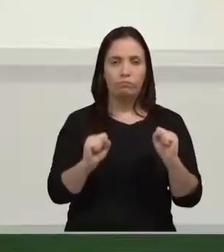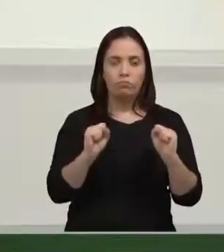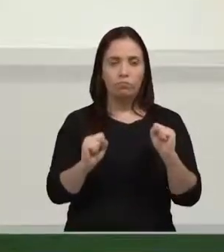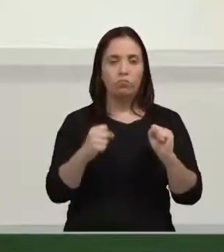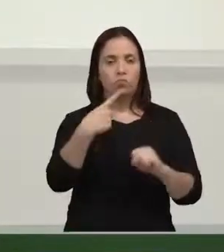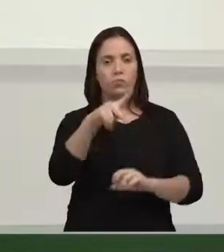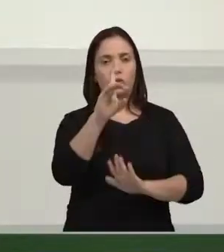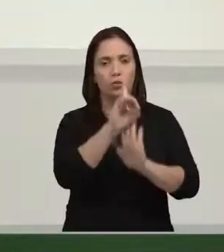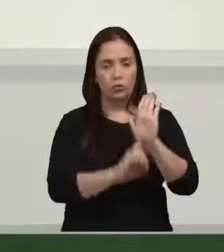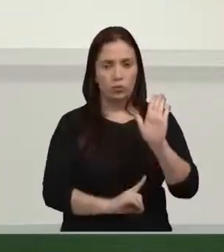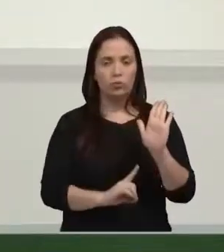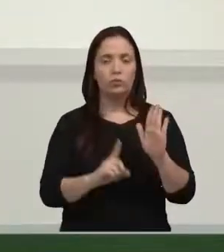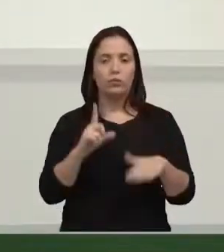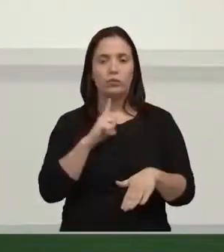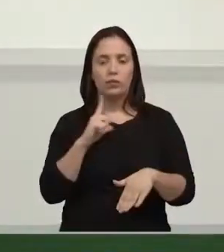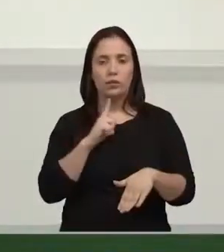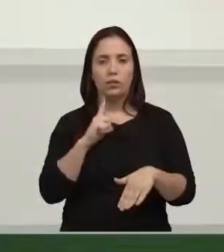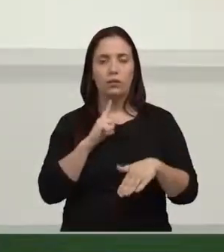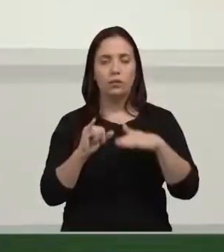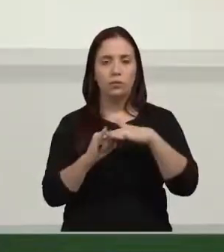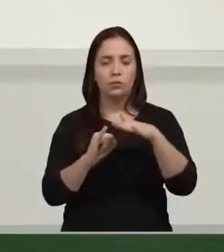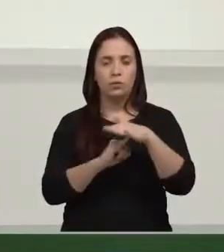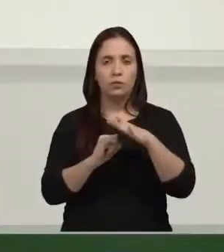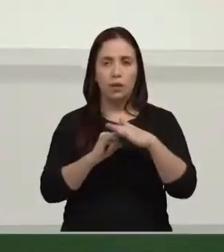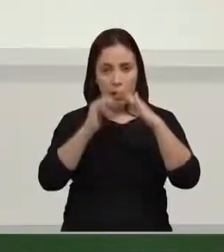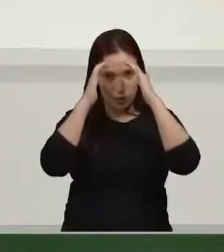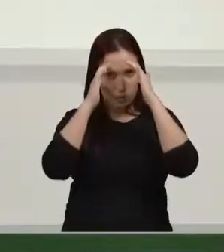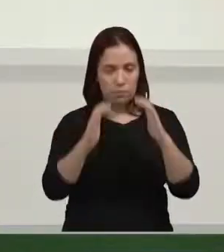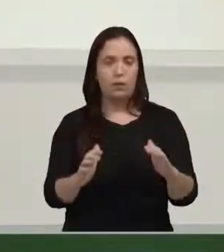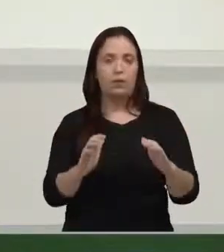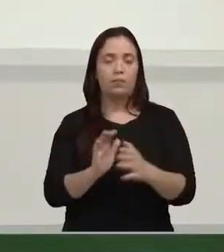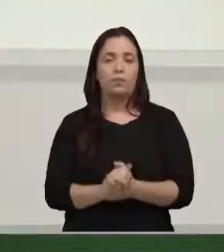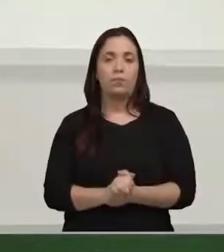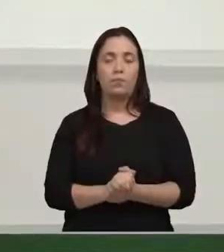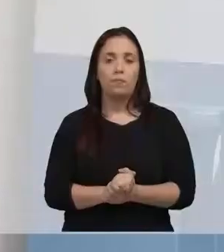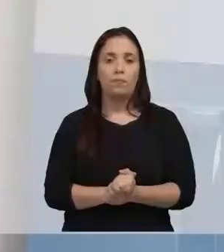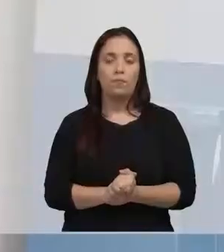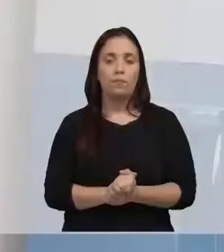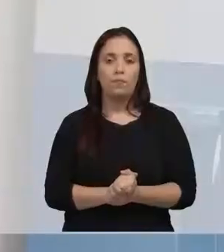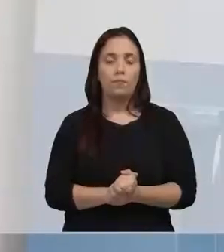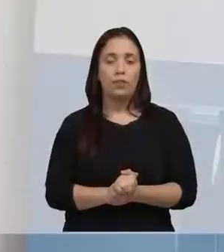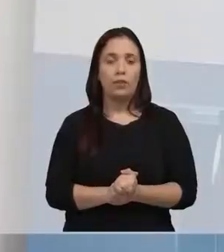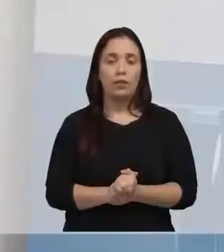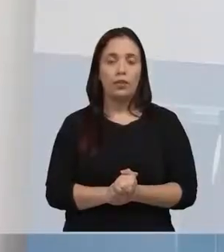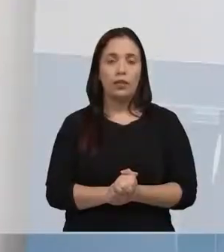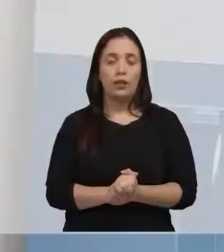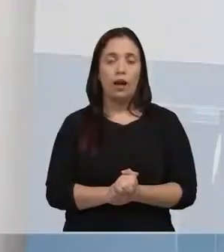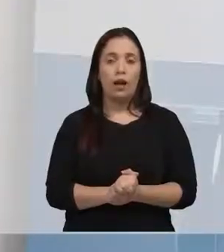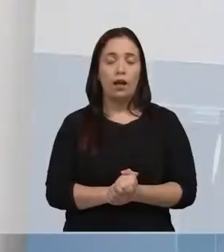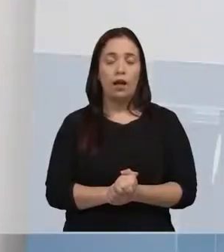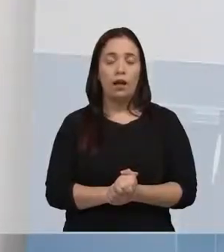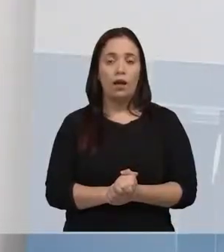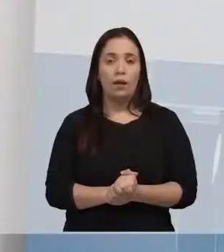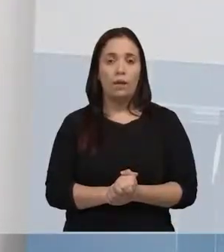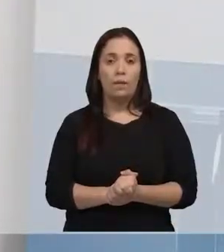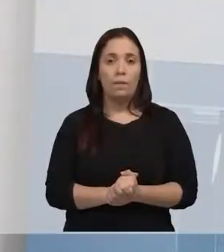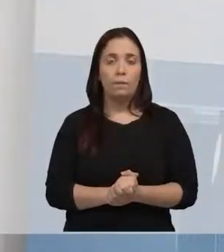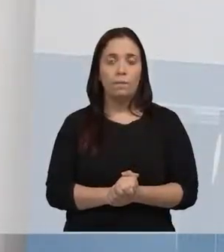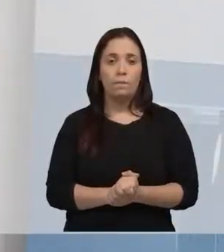uma instrumentalização instituição interna. orgânica que respeita as decisões internas. Nem a justiça entra nisso. São